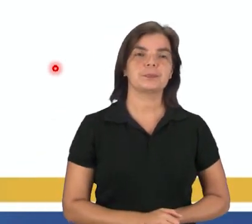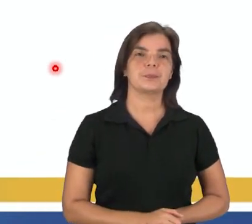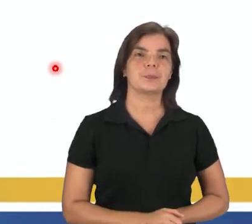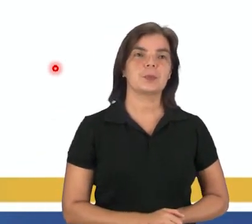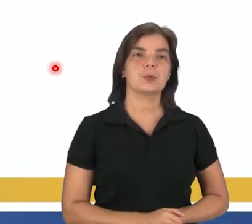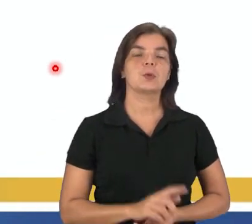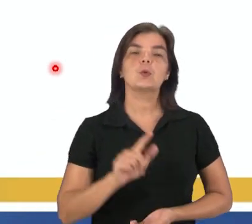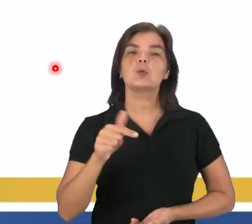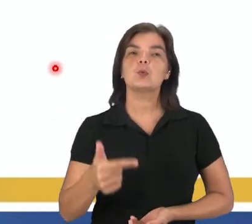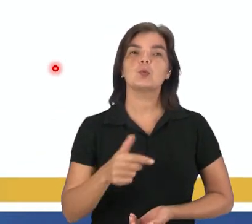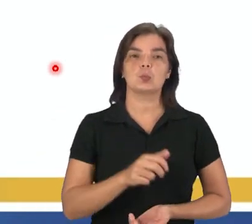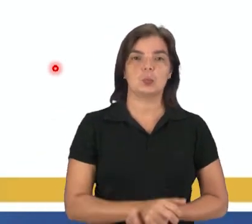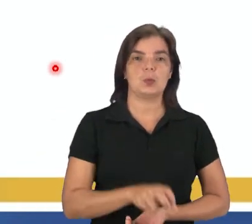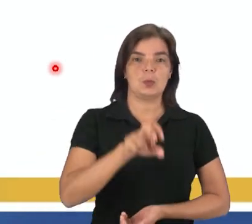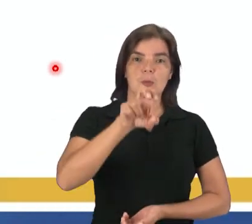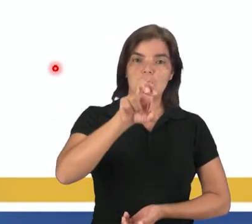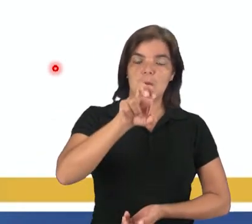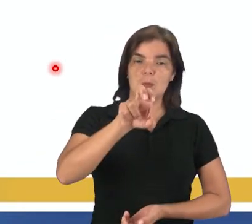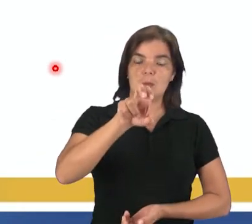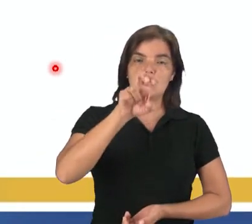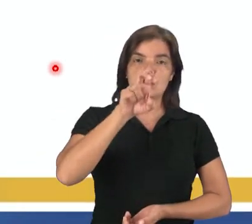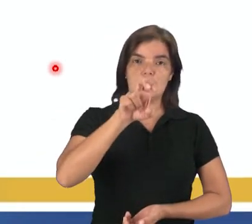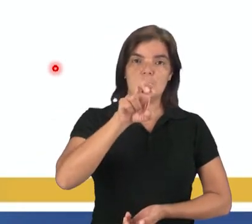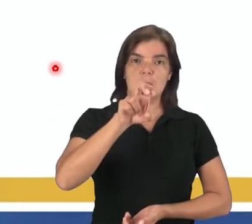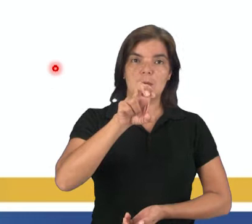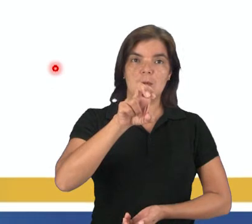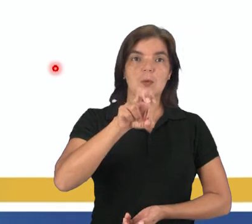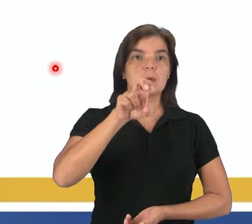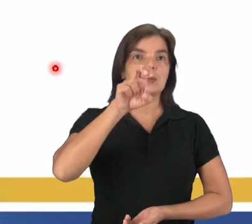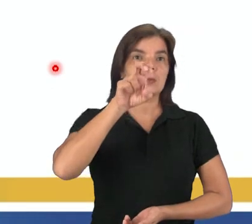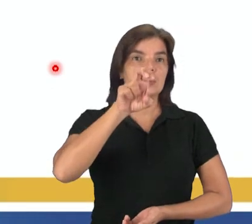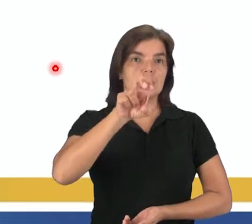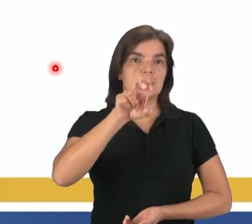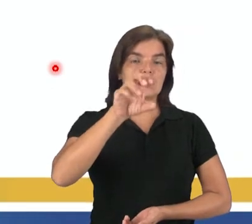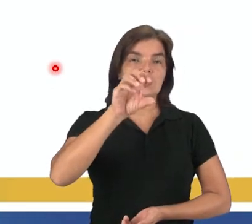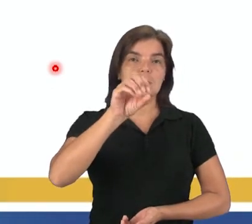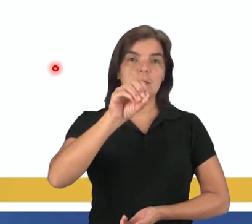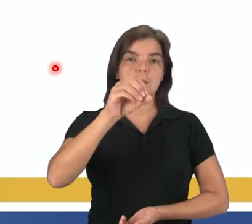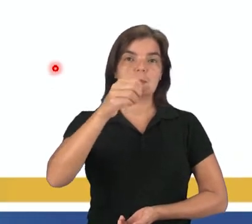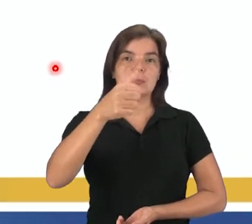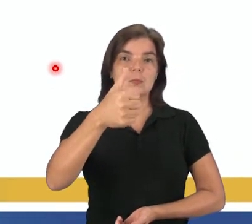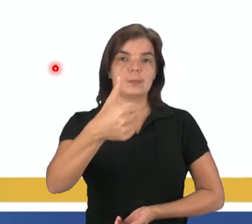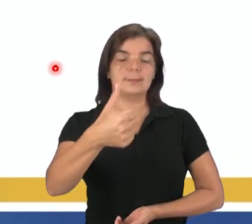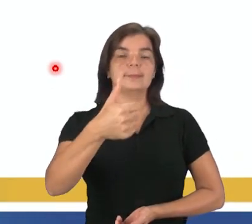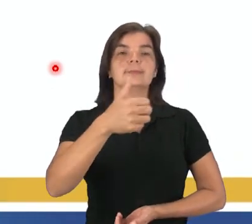103.469. E o próximo número? Como que você lê esse número?